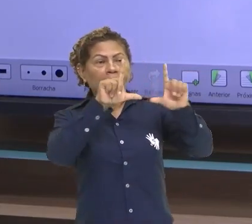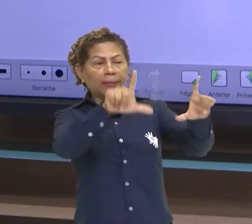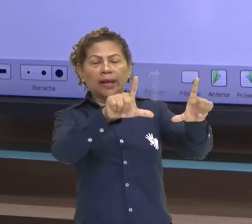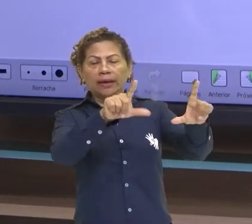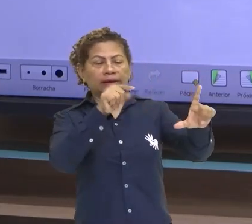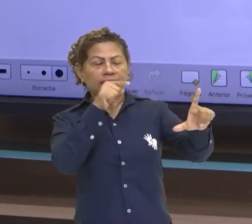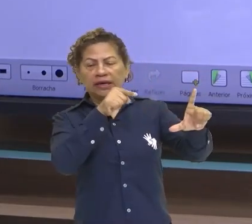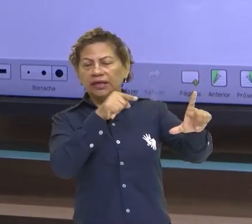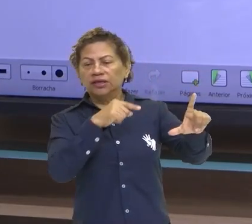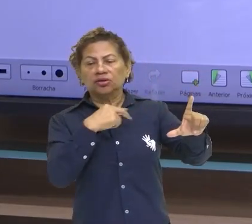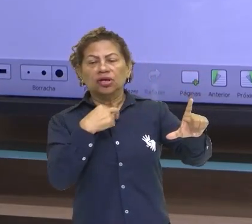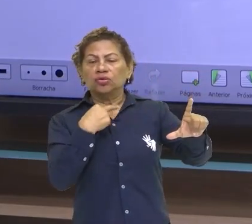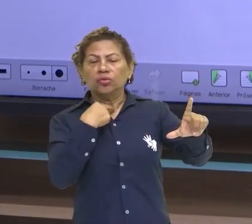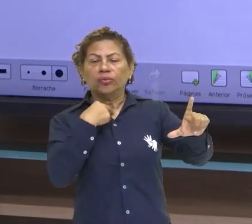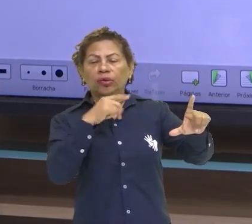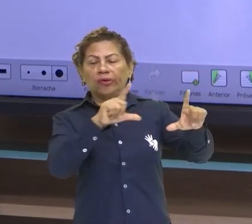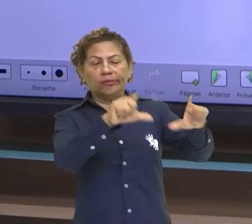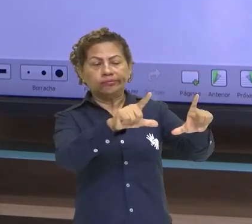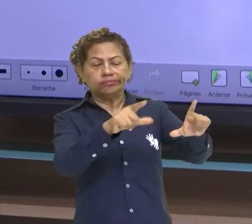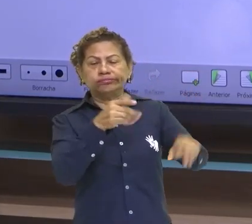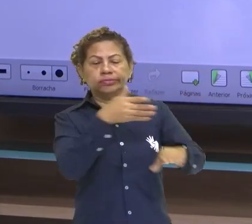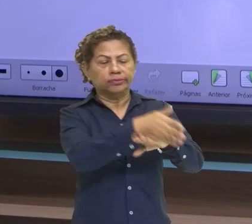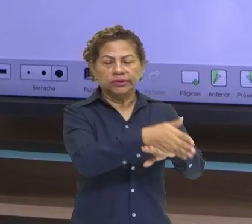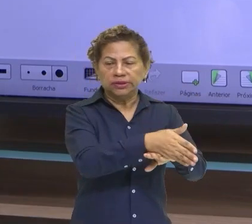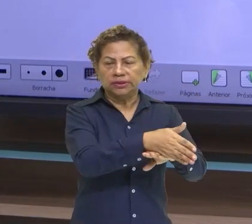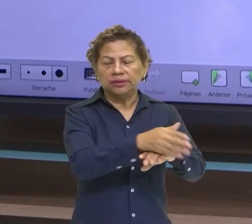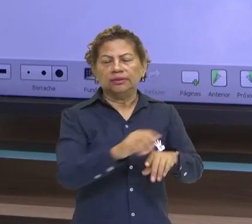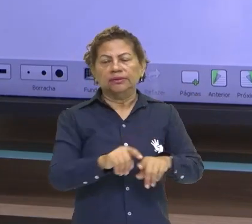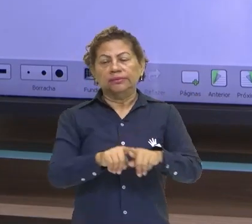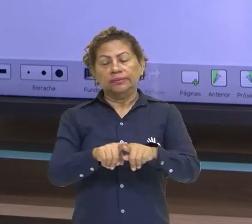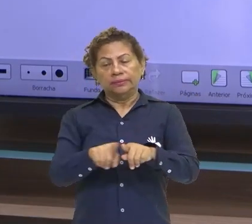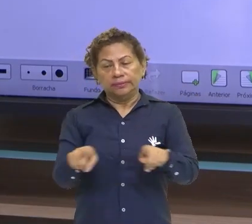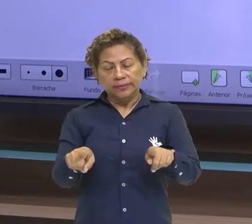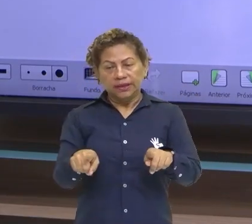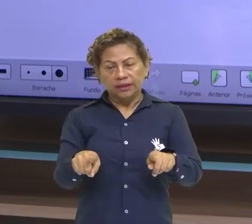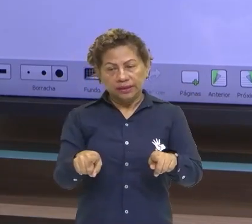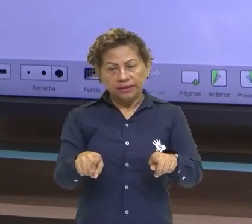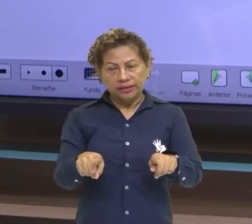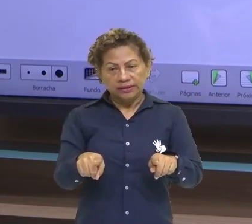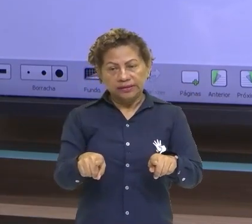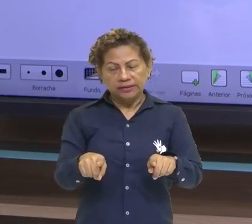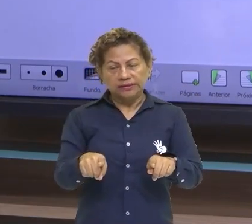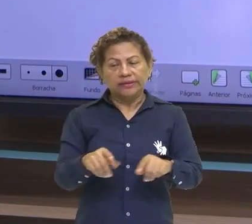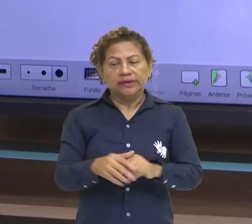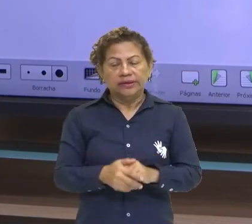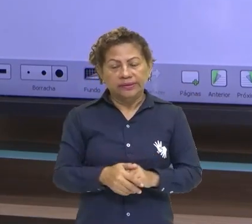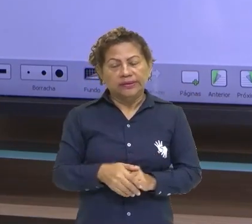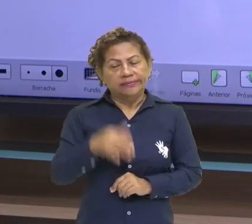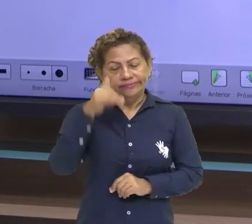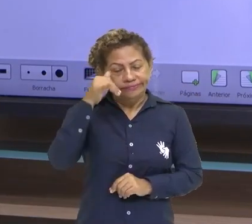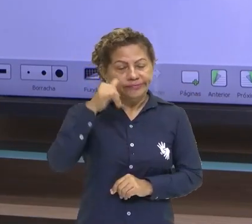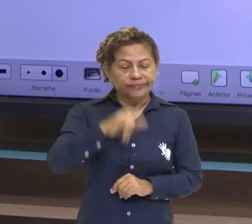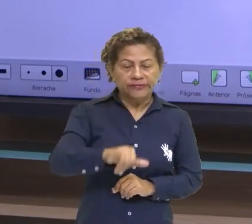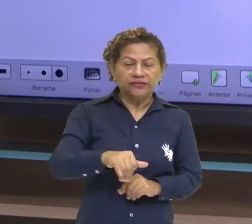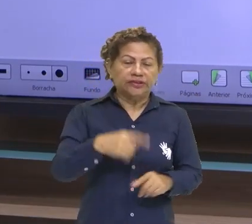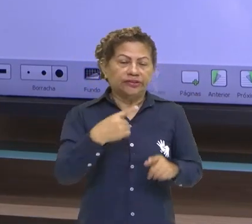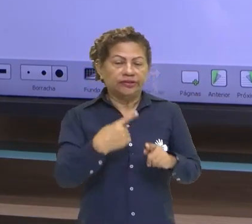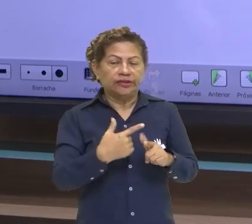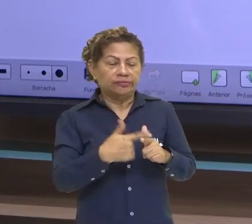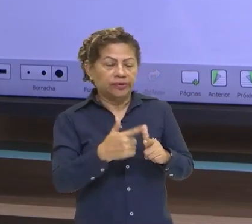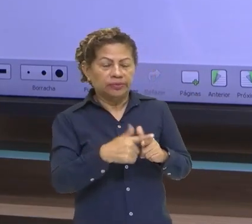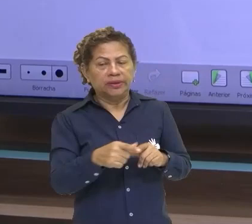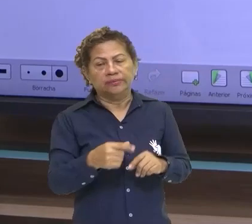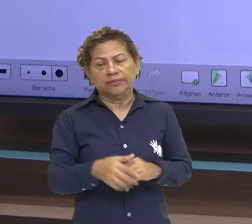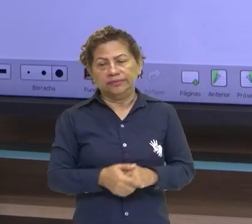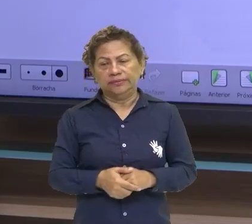indicativo de que a gente não pode entrar ali, mas no fundo a gente sente que a gente não é bem-vindo ali. Então são diversas formas que a gente tem